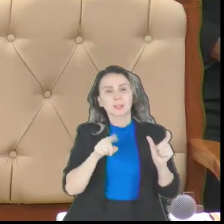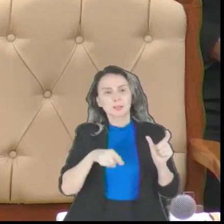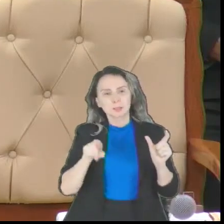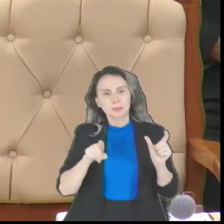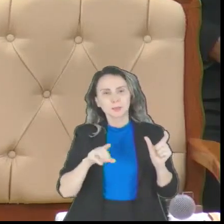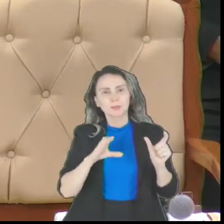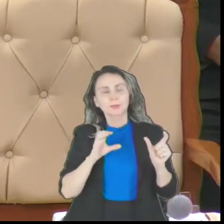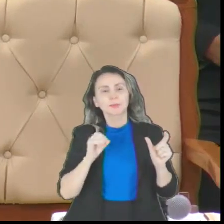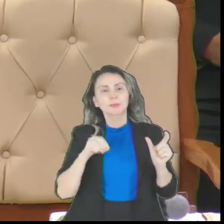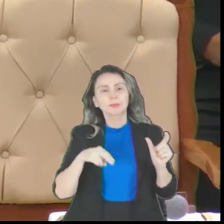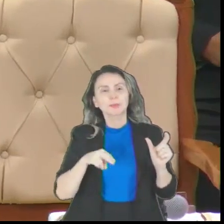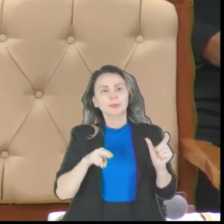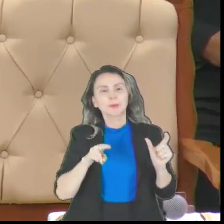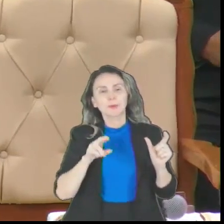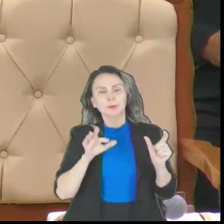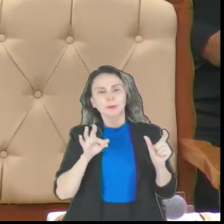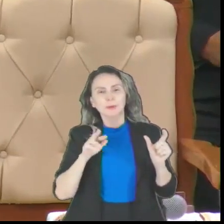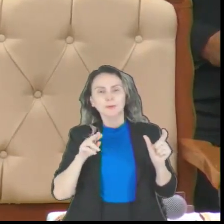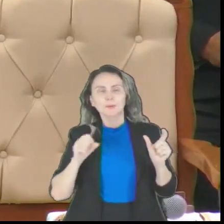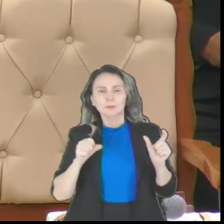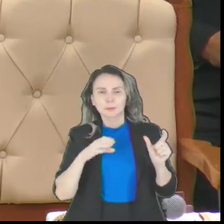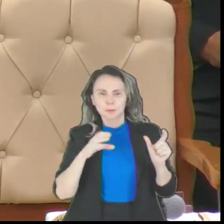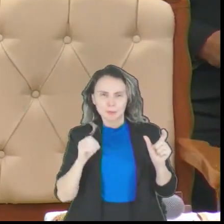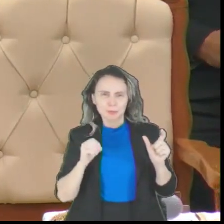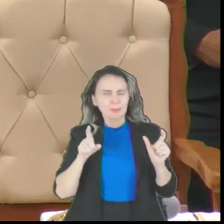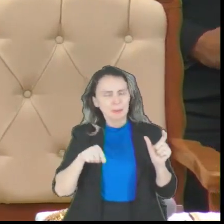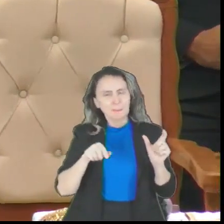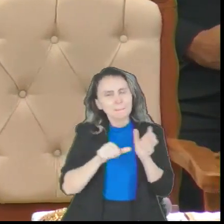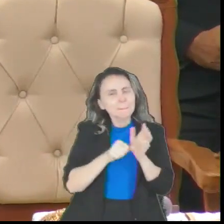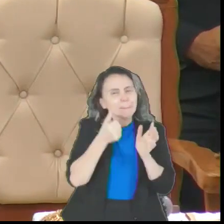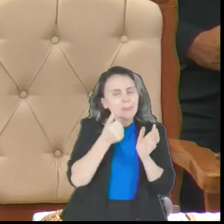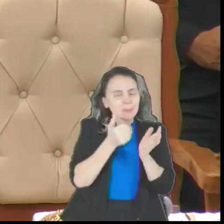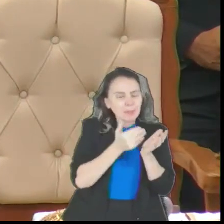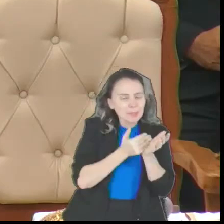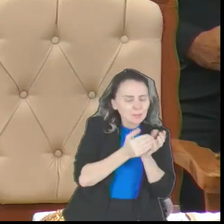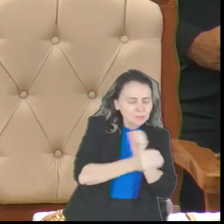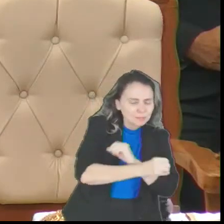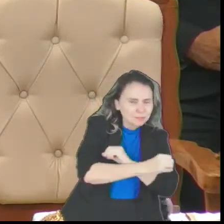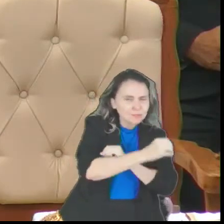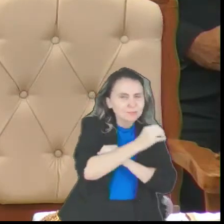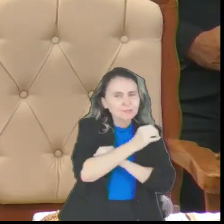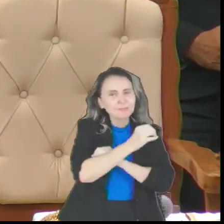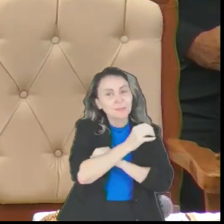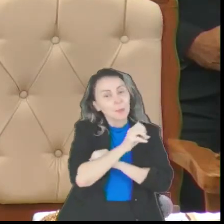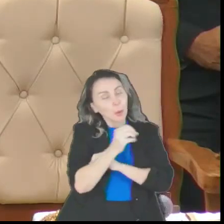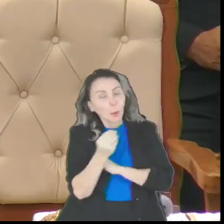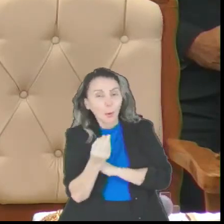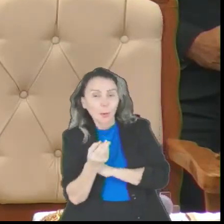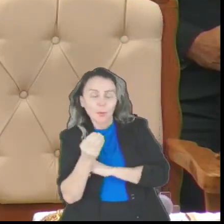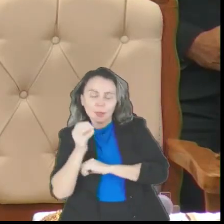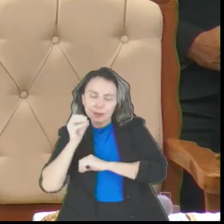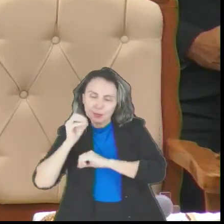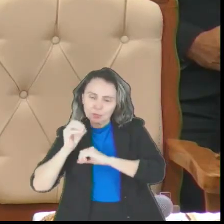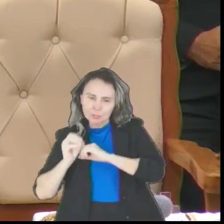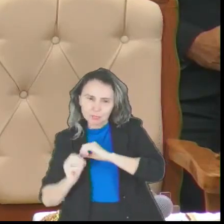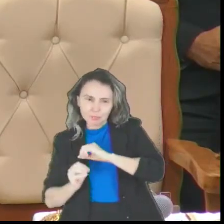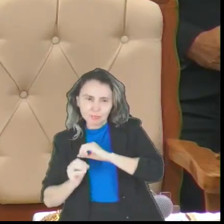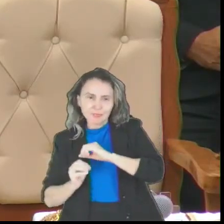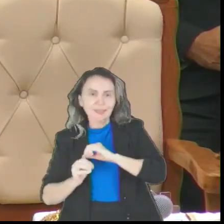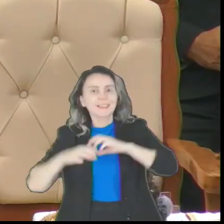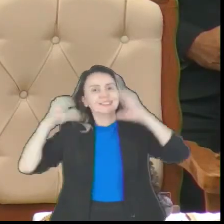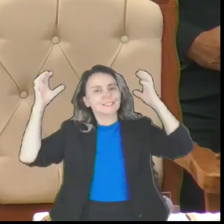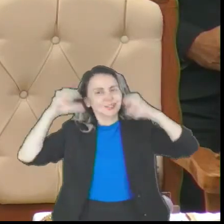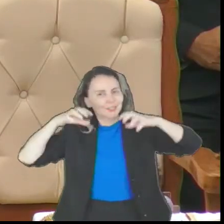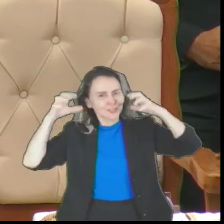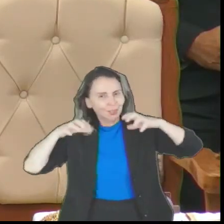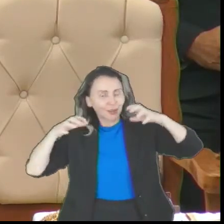luzes do dia ou entardecer. Então, desde o entardecer, chove bastante. E muitos irmãos não